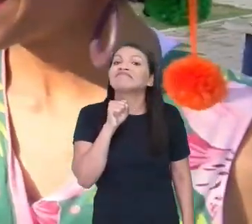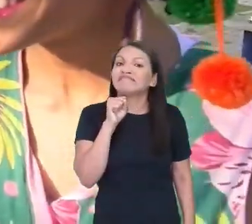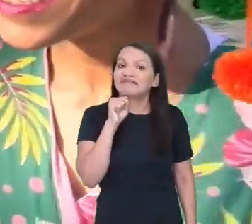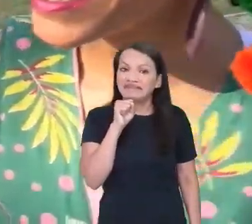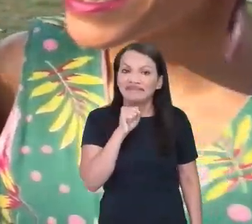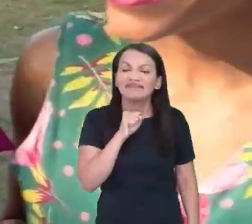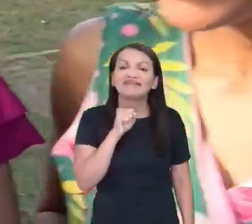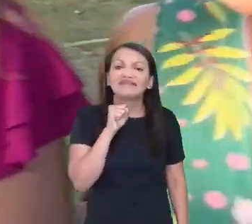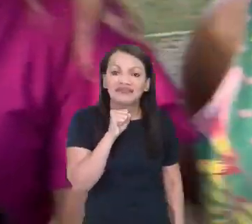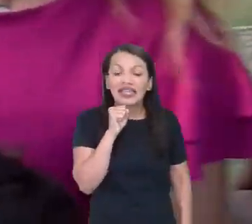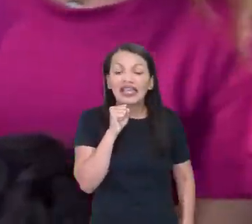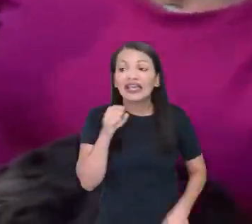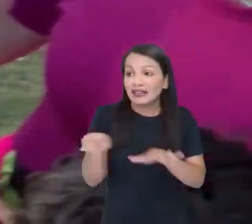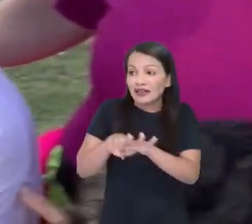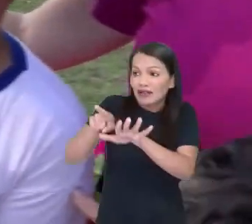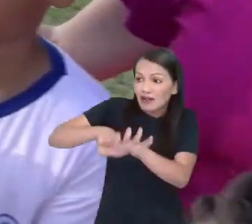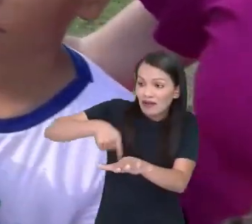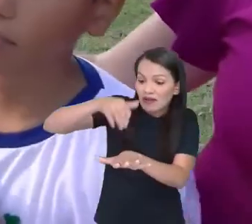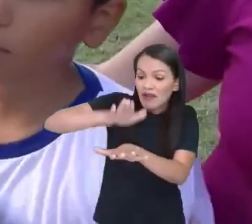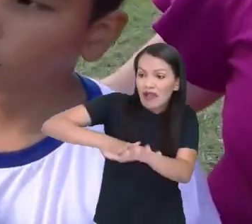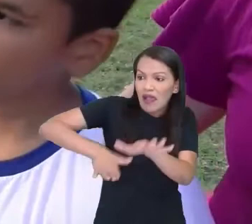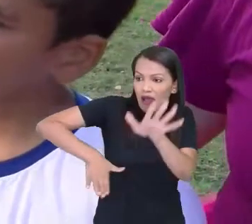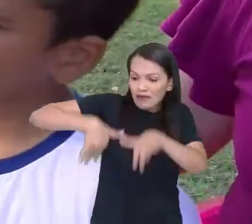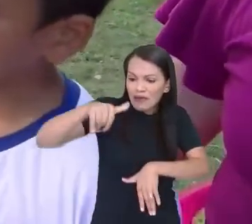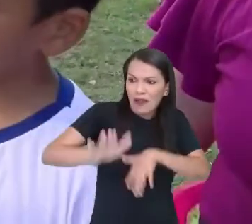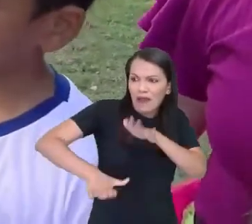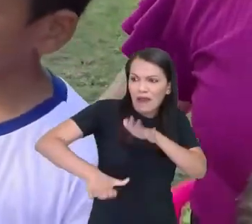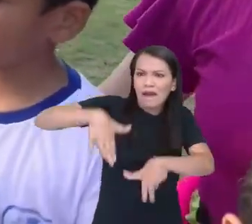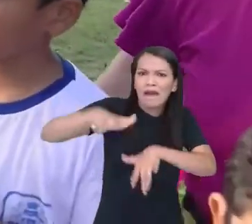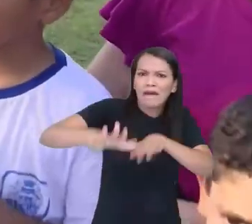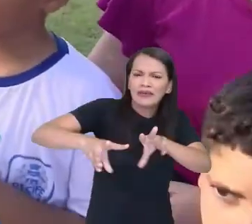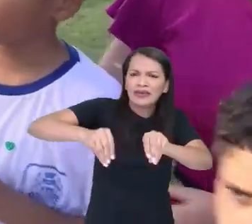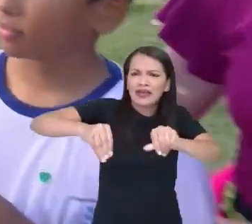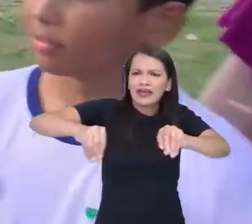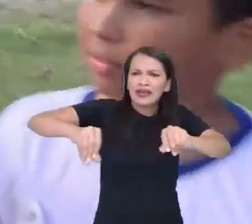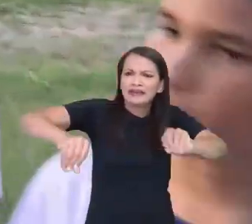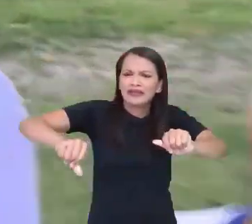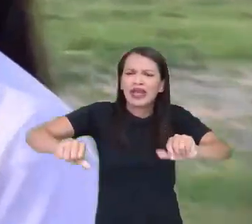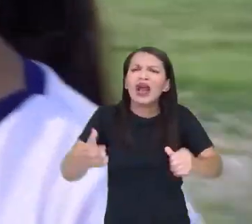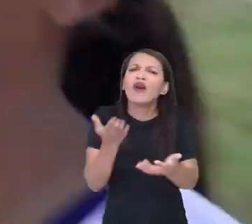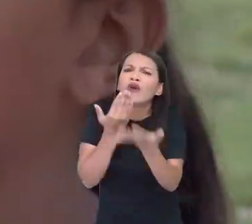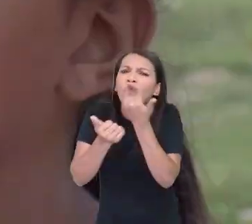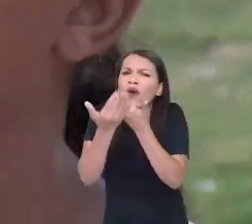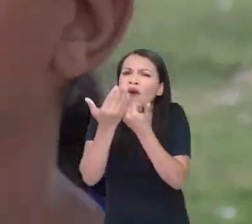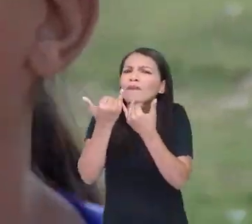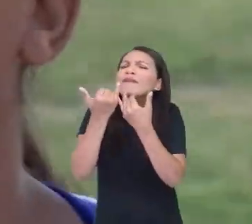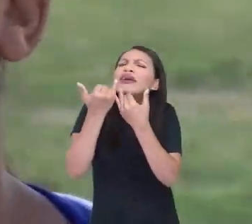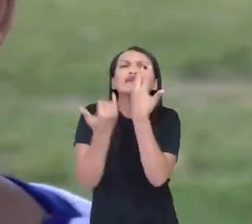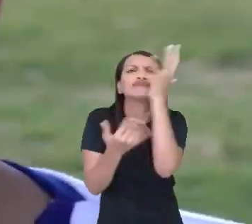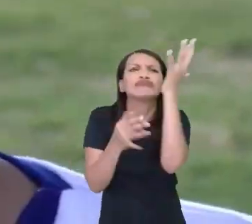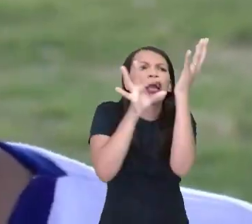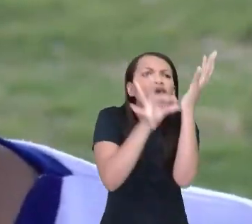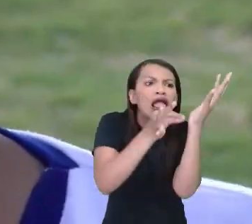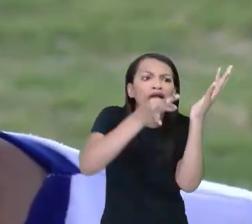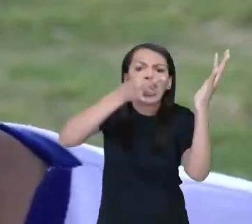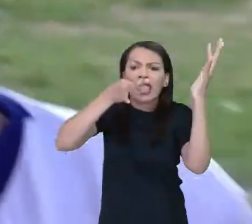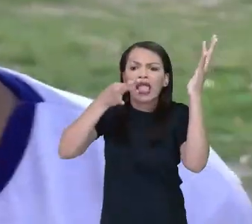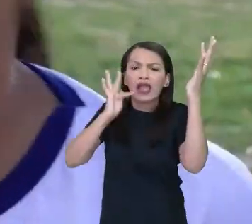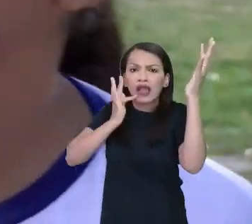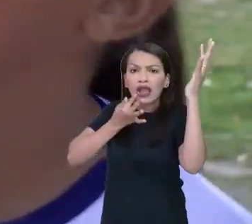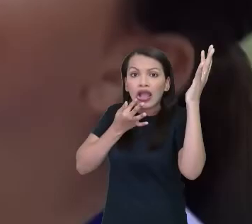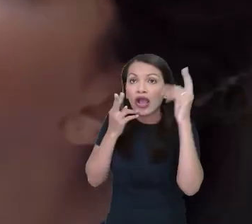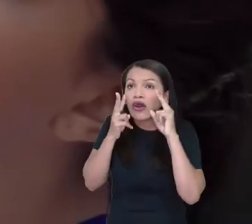Pisar descalço no barro, comer frutas no pomar. Ver casa de João